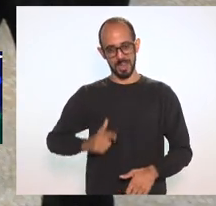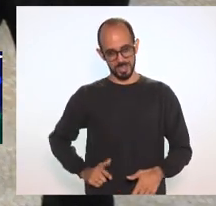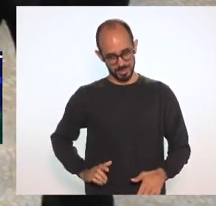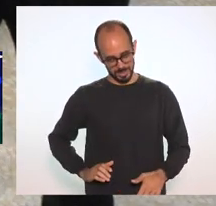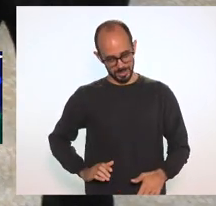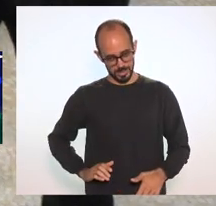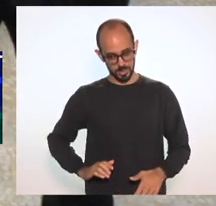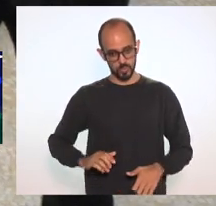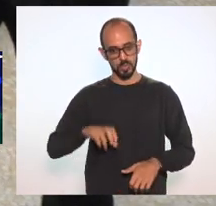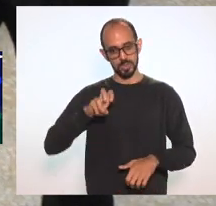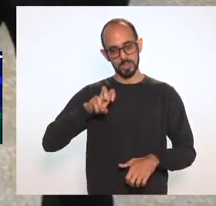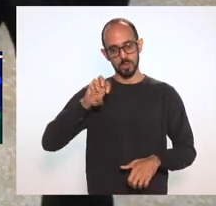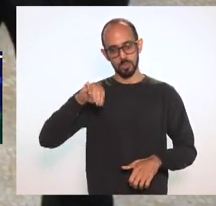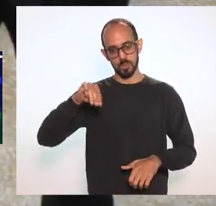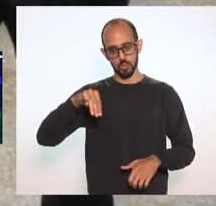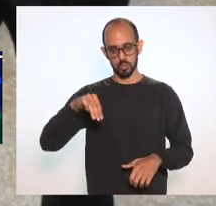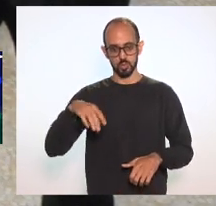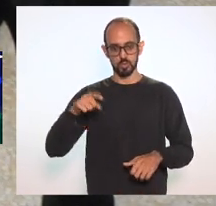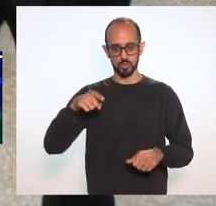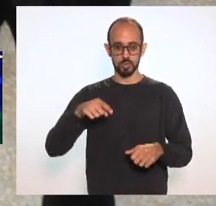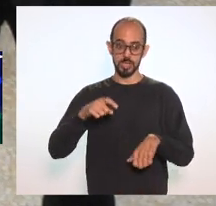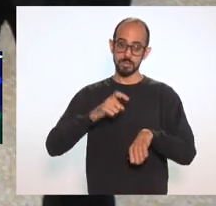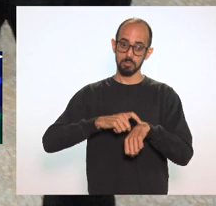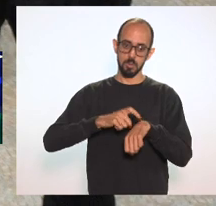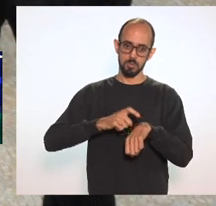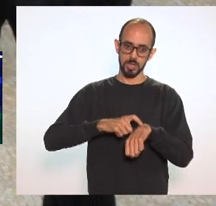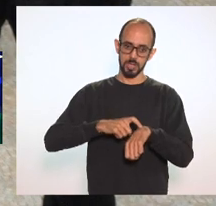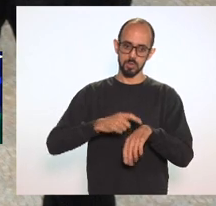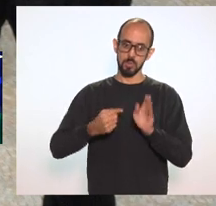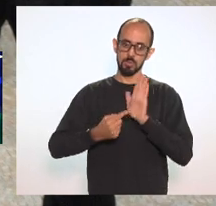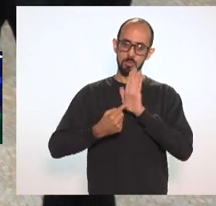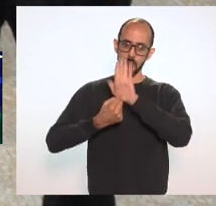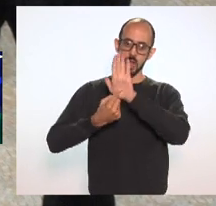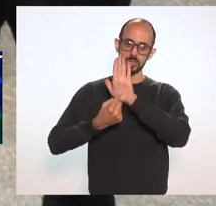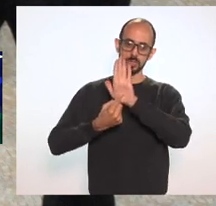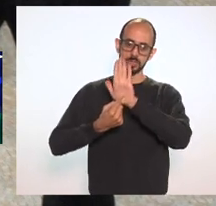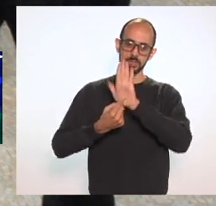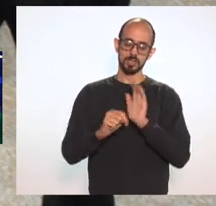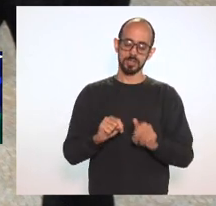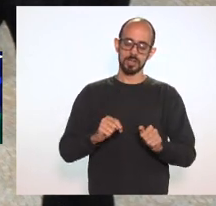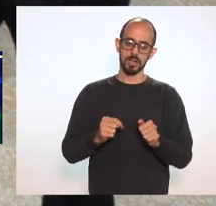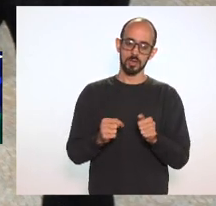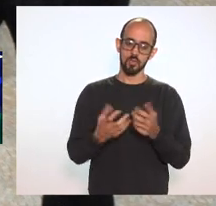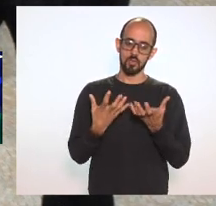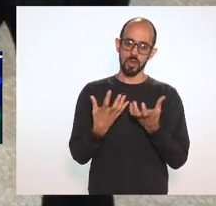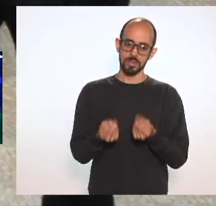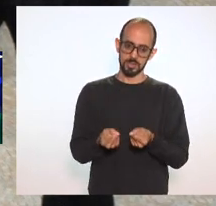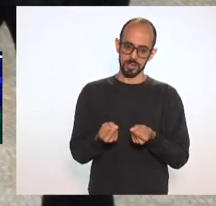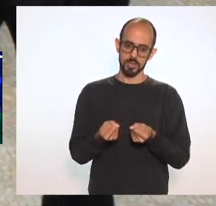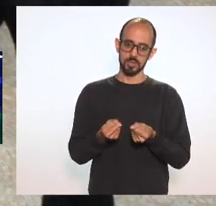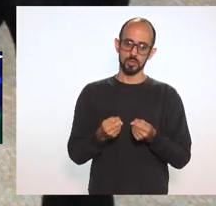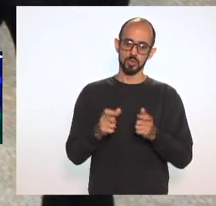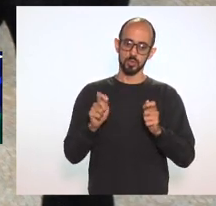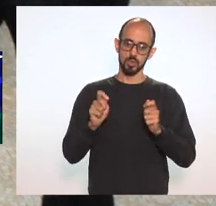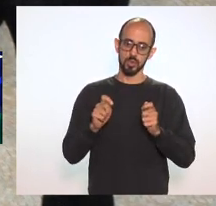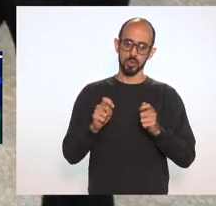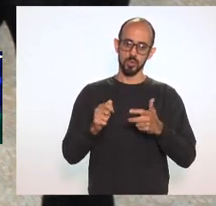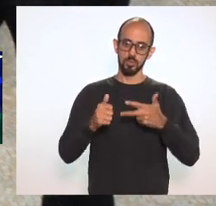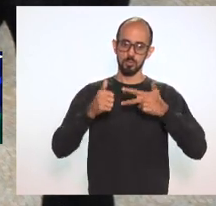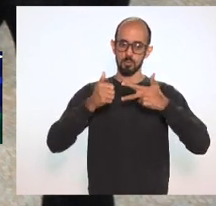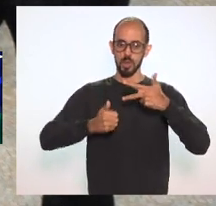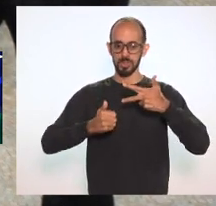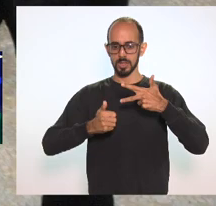Nessa altura do campeonato pelo menos mostra uma com descendência do Poder Legislativo O Poder